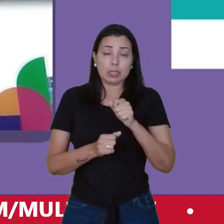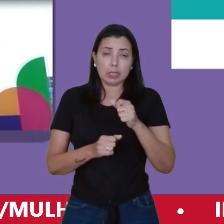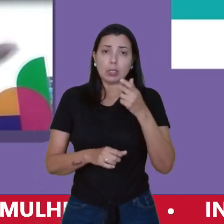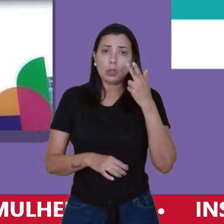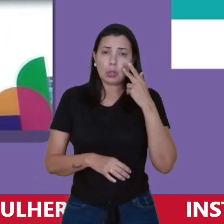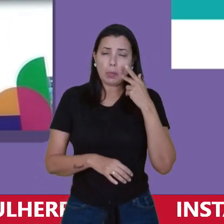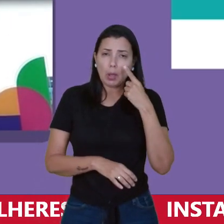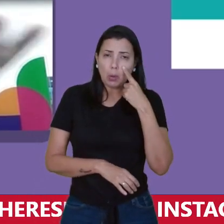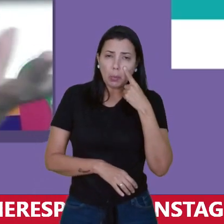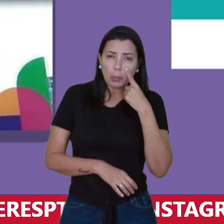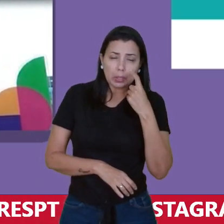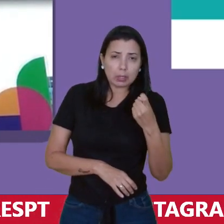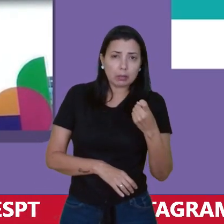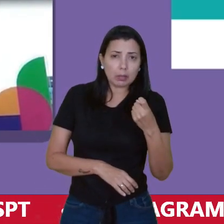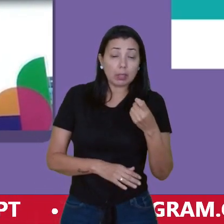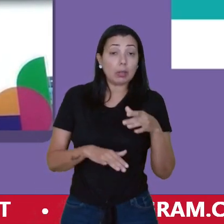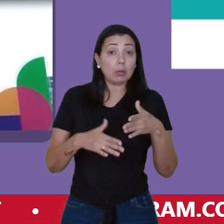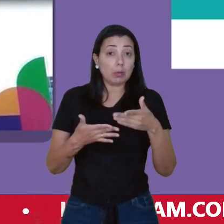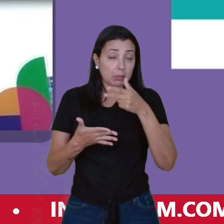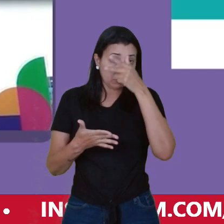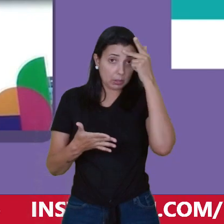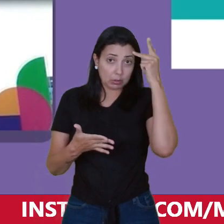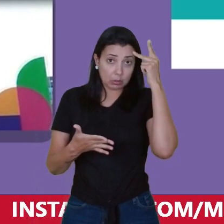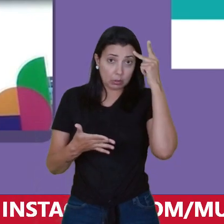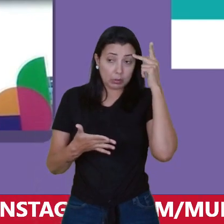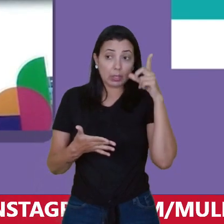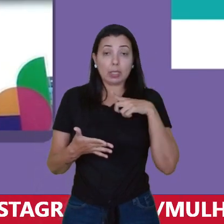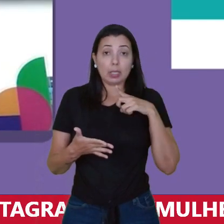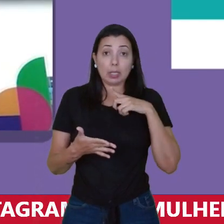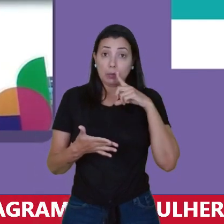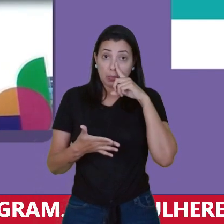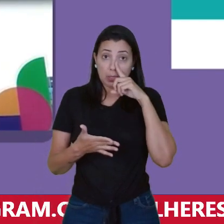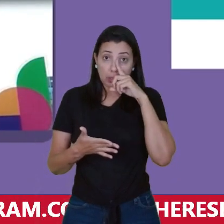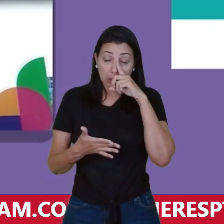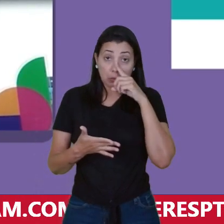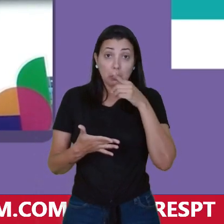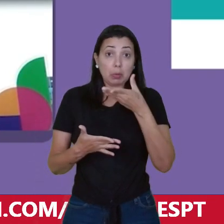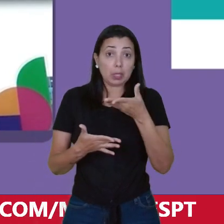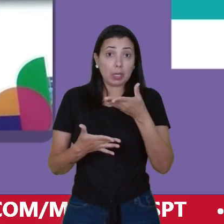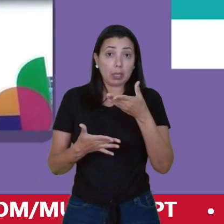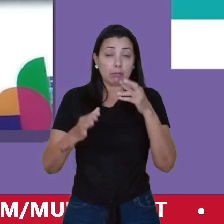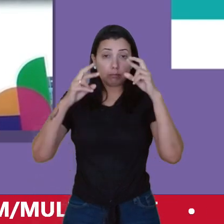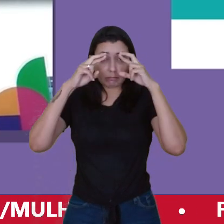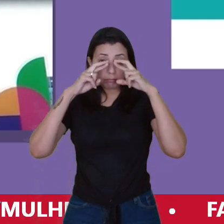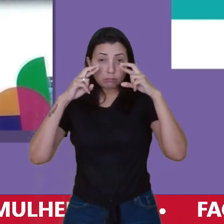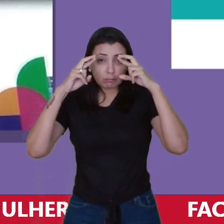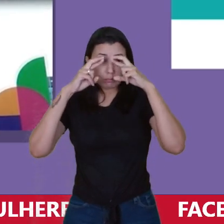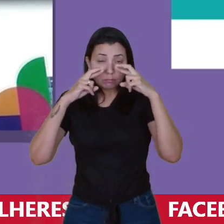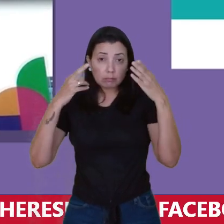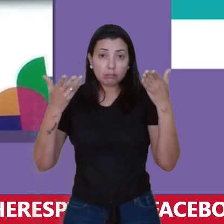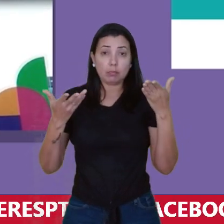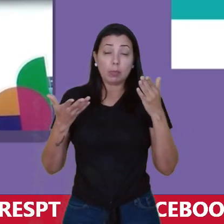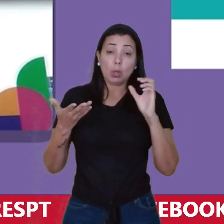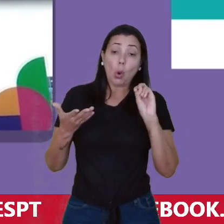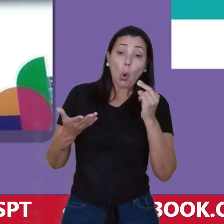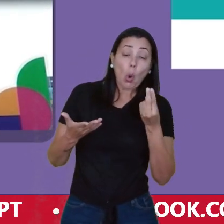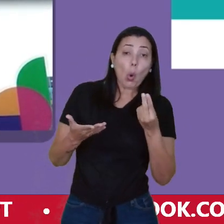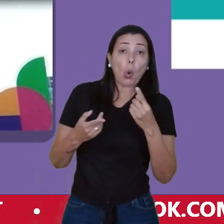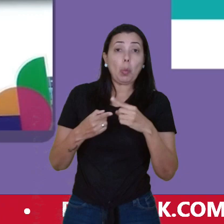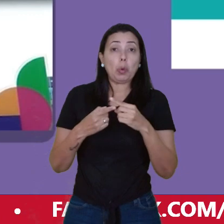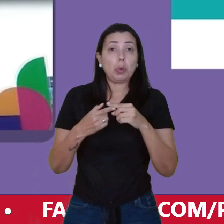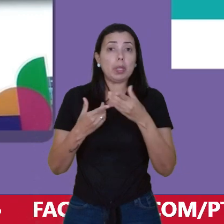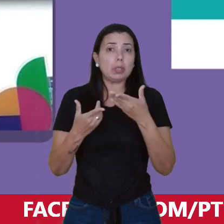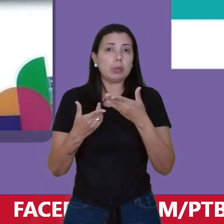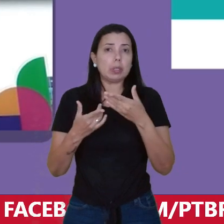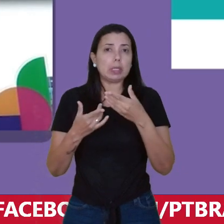a gente observar que quando essas pessoas estão em risco, seja por uma investigação, seja porque suas